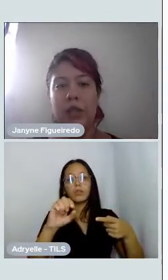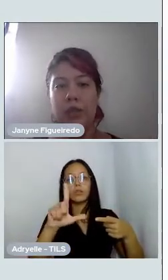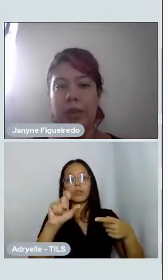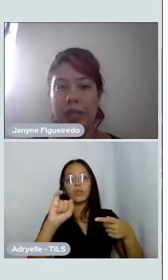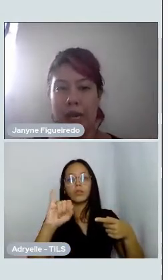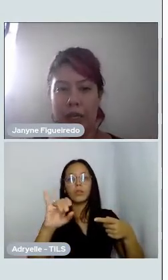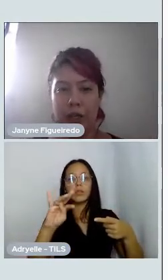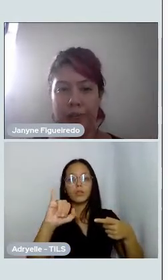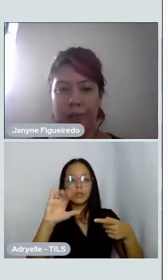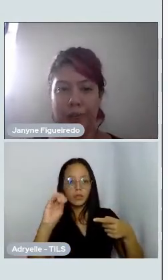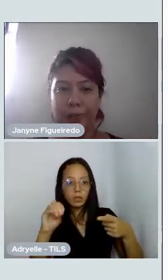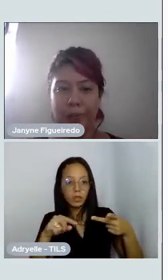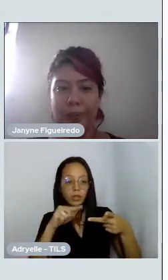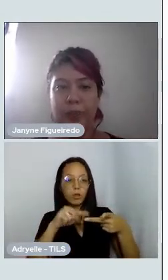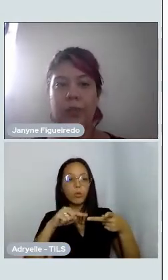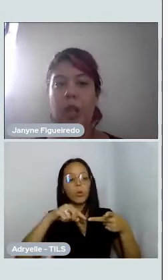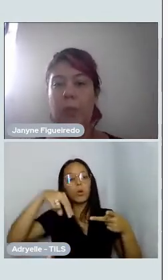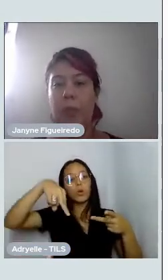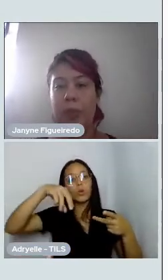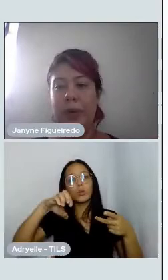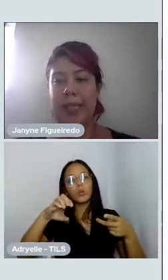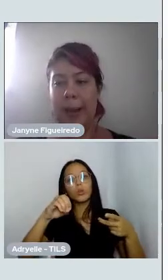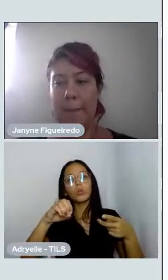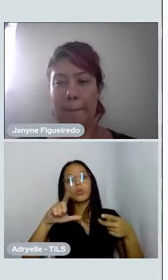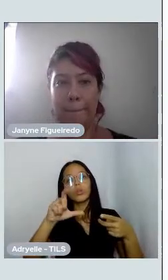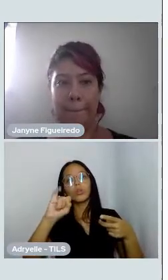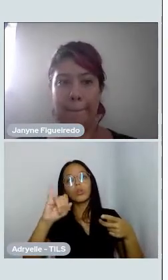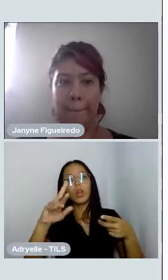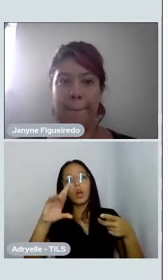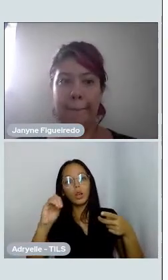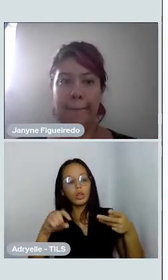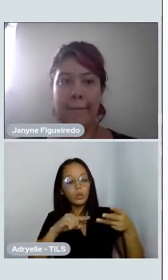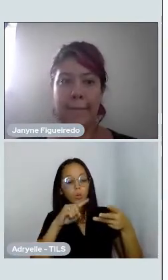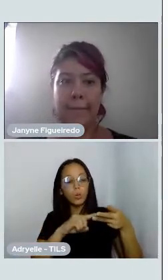e a idade dos metais. Pode passar.